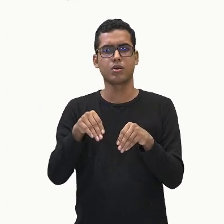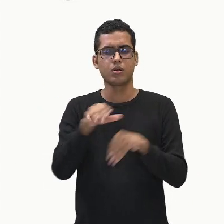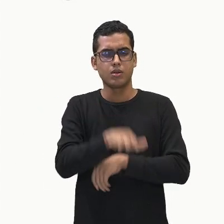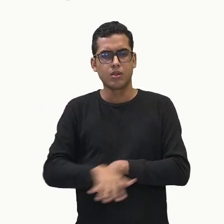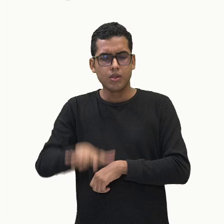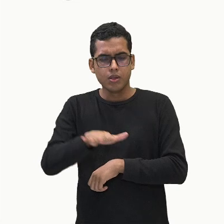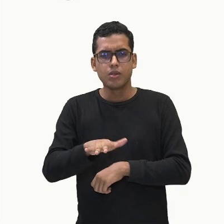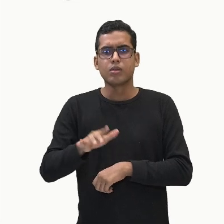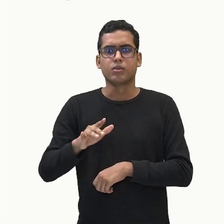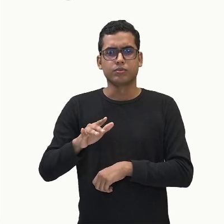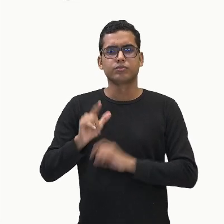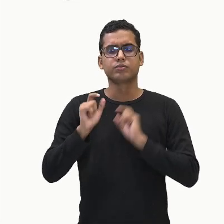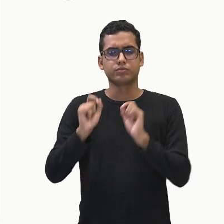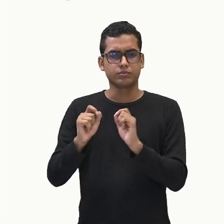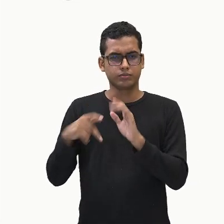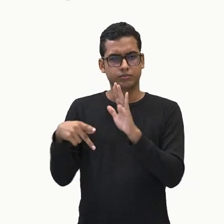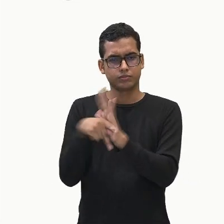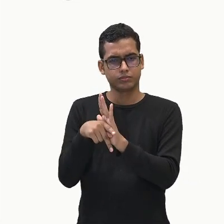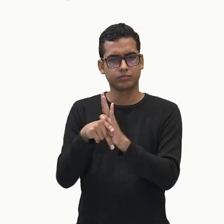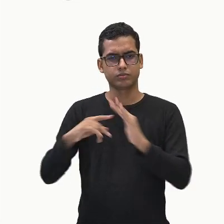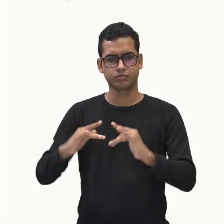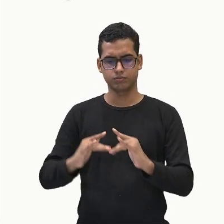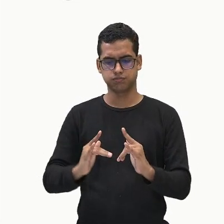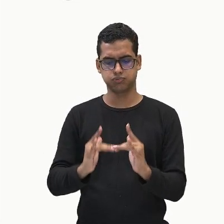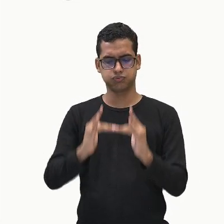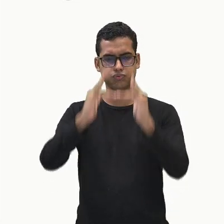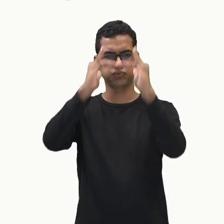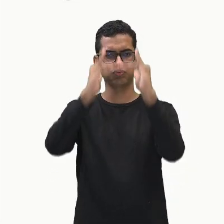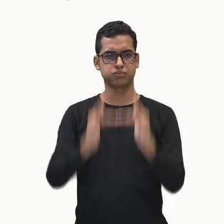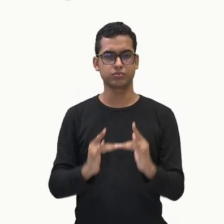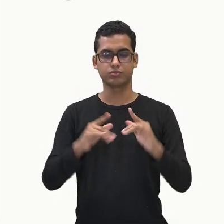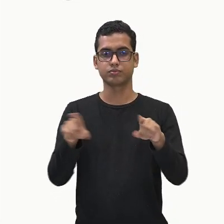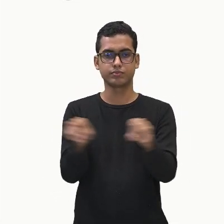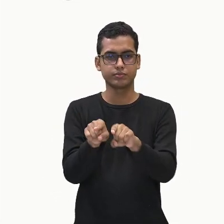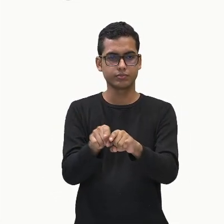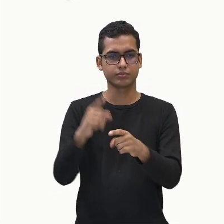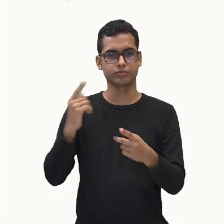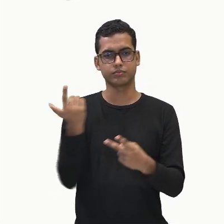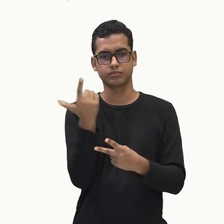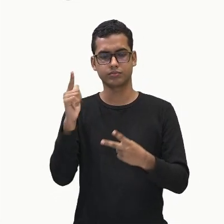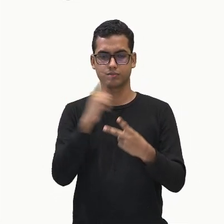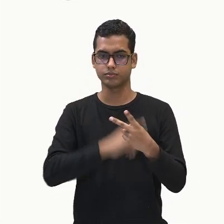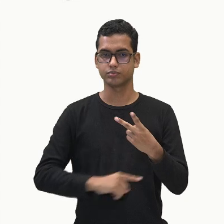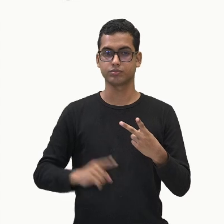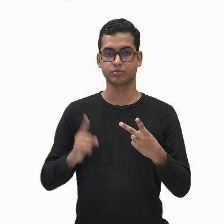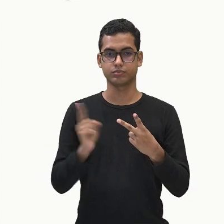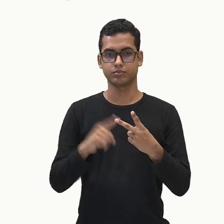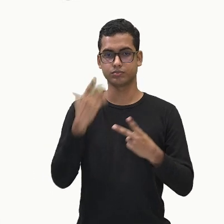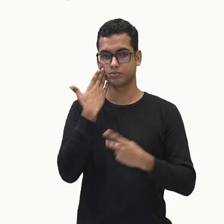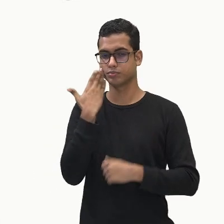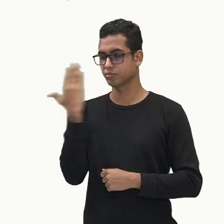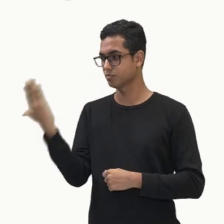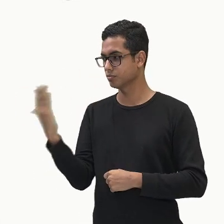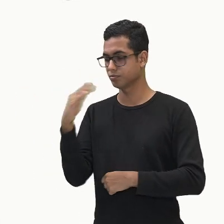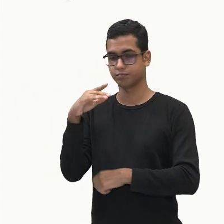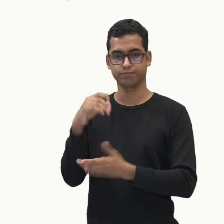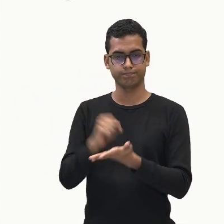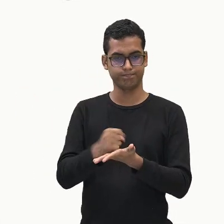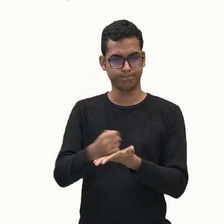obra. Temos o operador de escavadora, que é a pessoa que utiliza a máquina